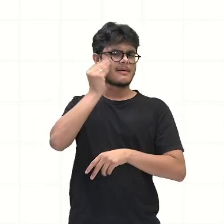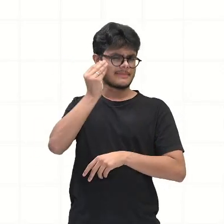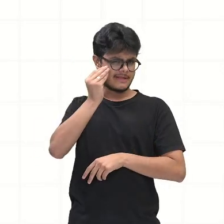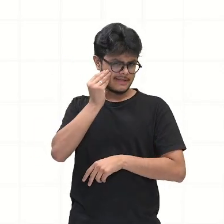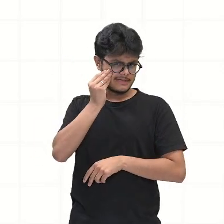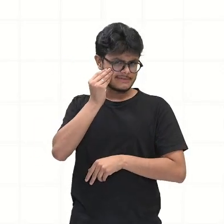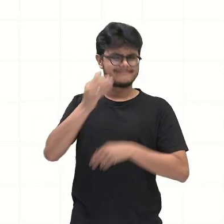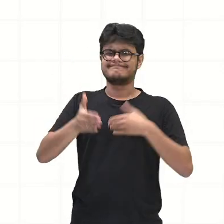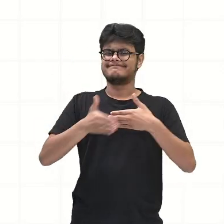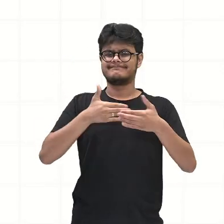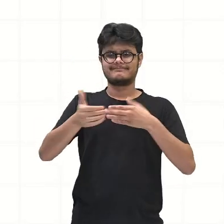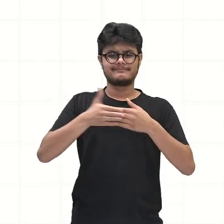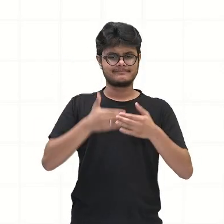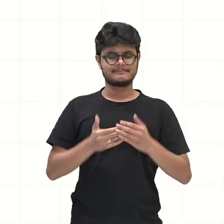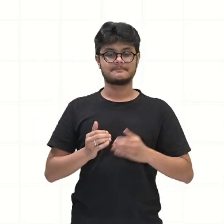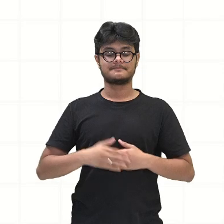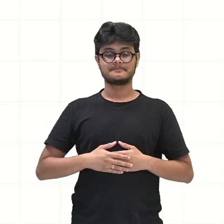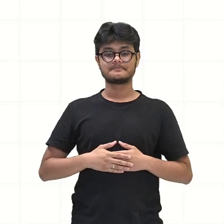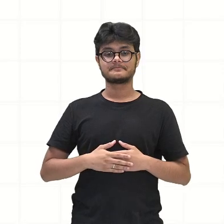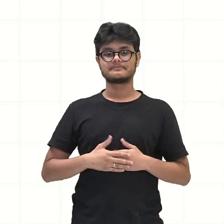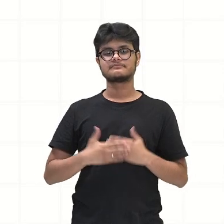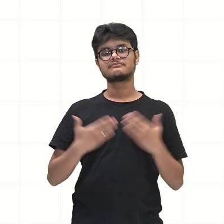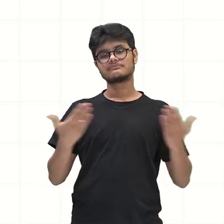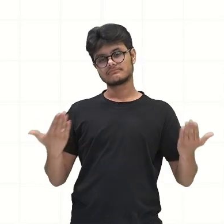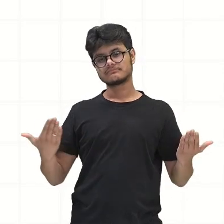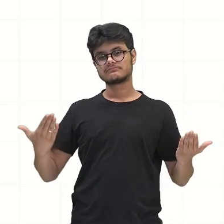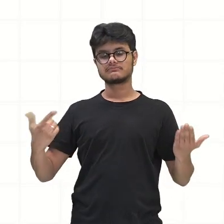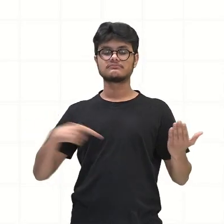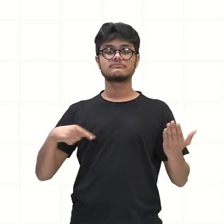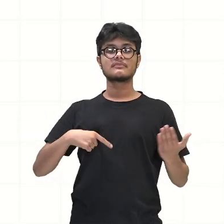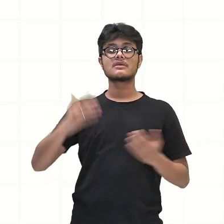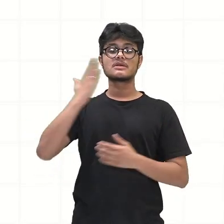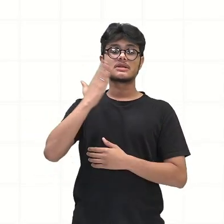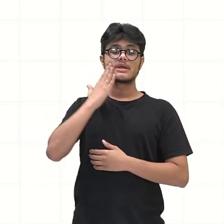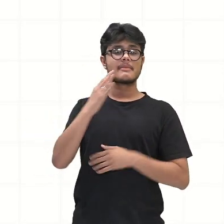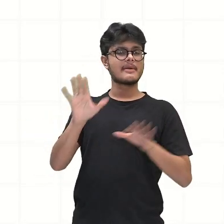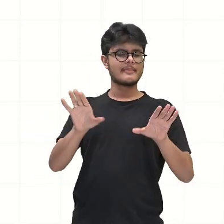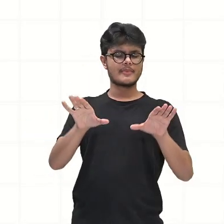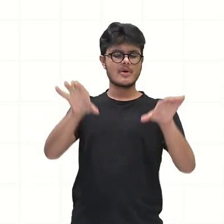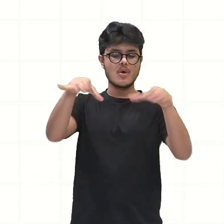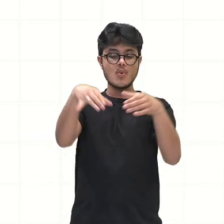aleatório, é o espaço amostral.